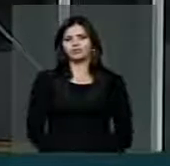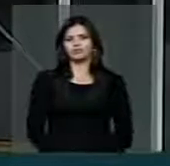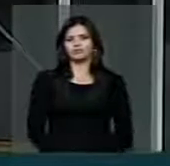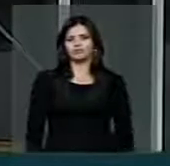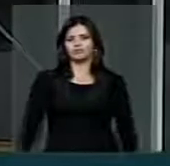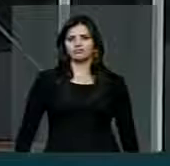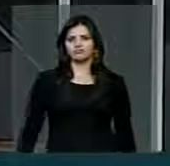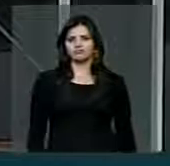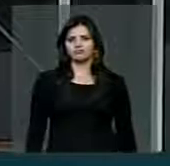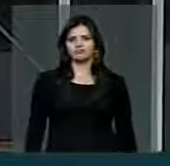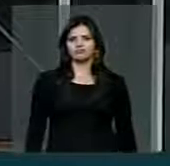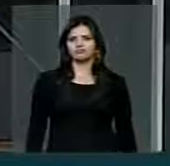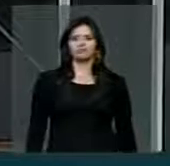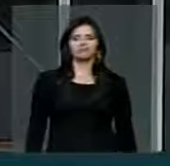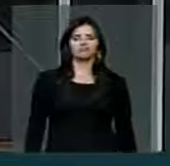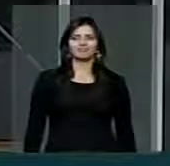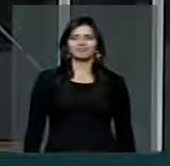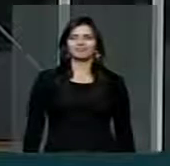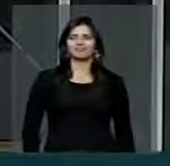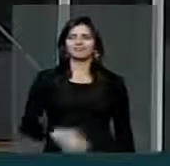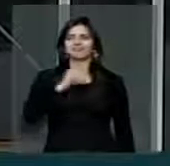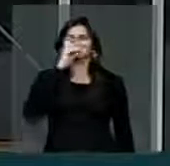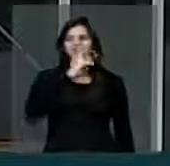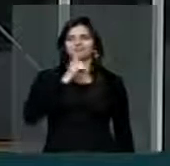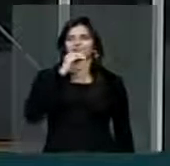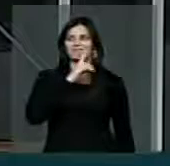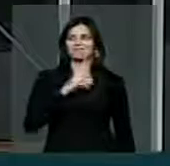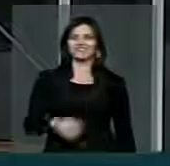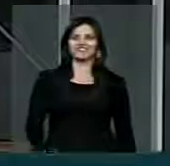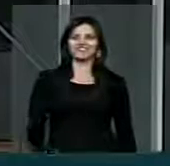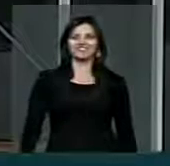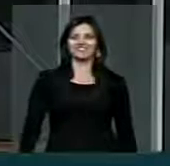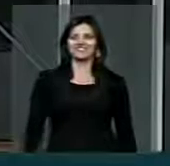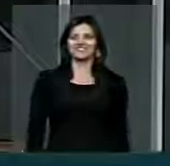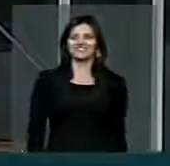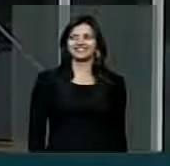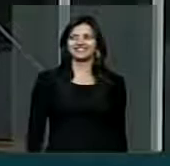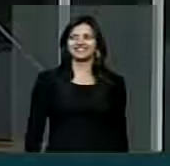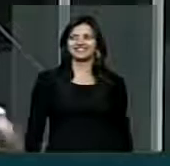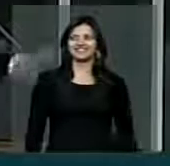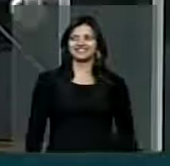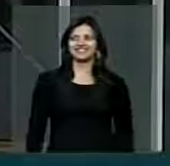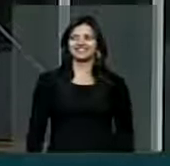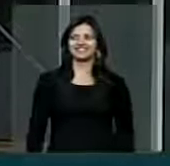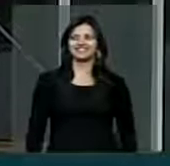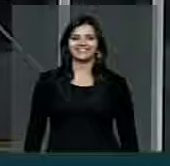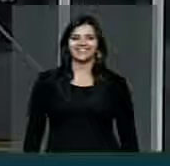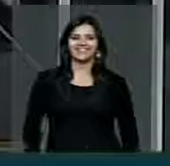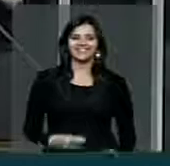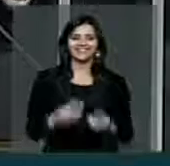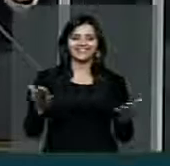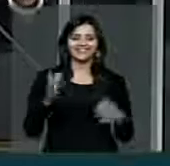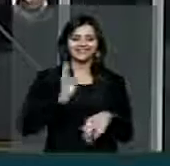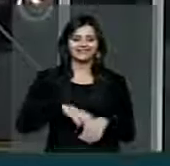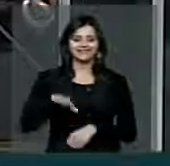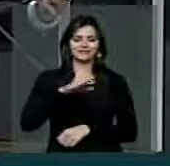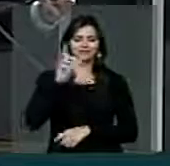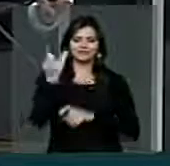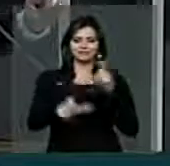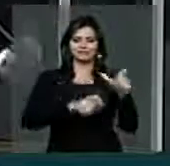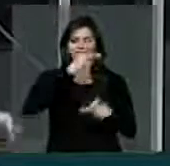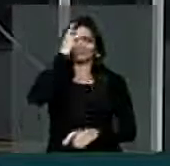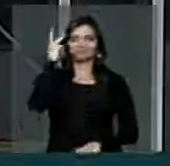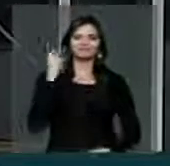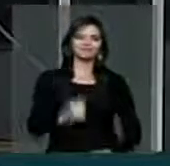presídios, a cada domingo, a cada dia de visita, a maior parte das pessoas